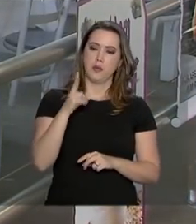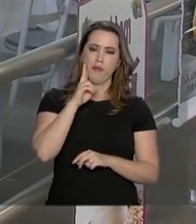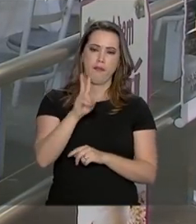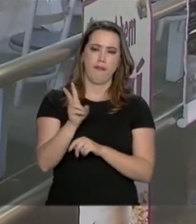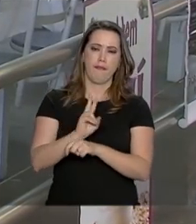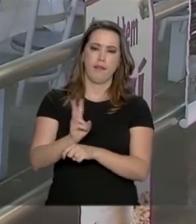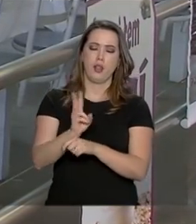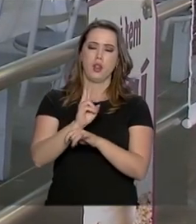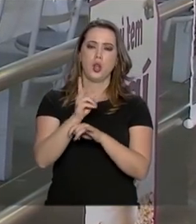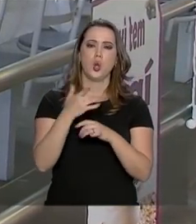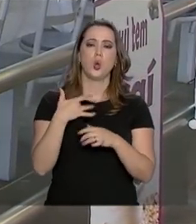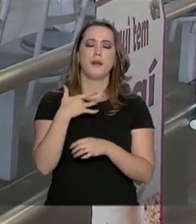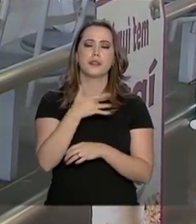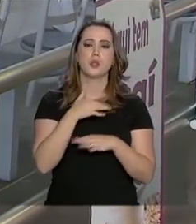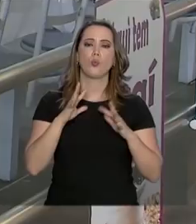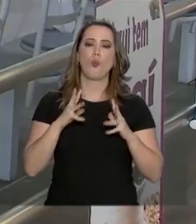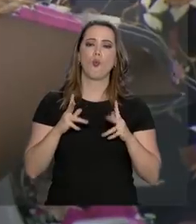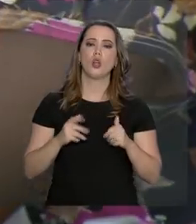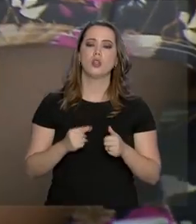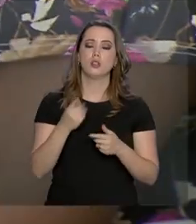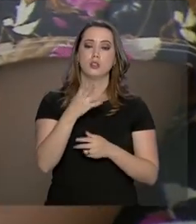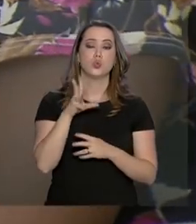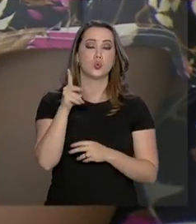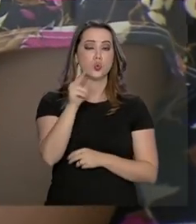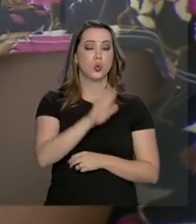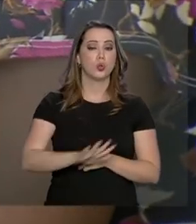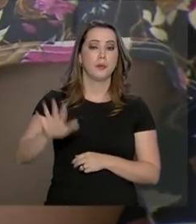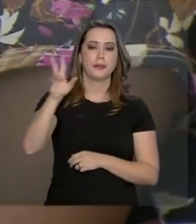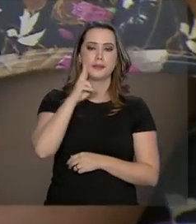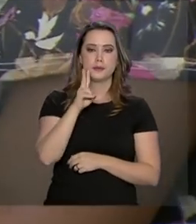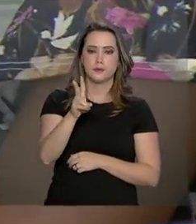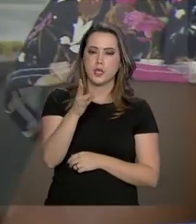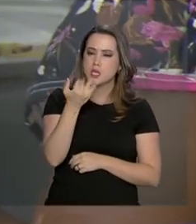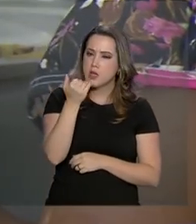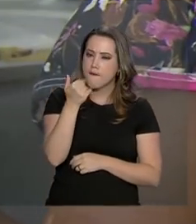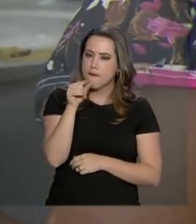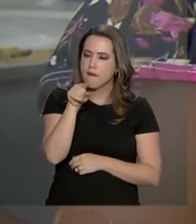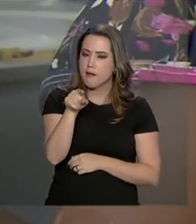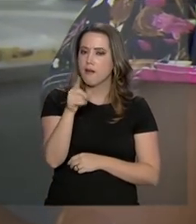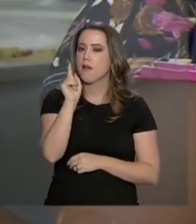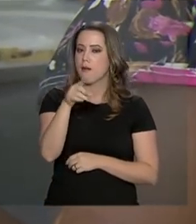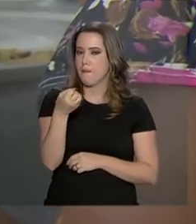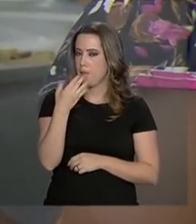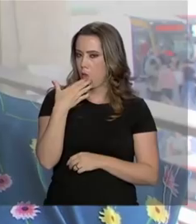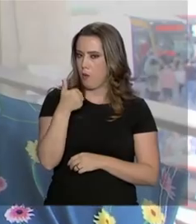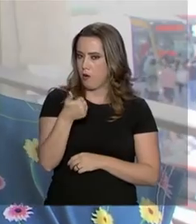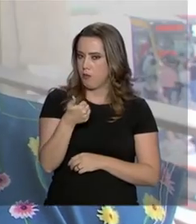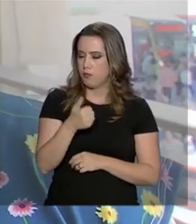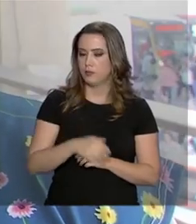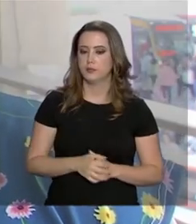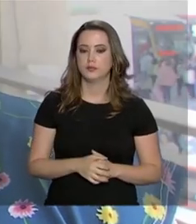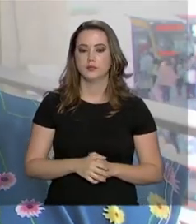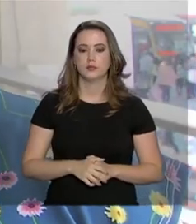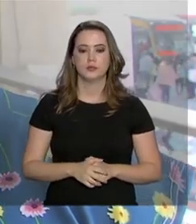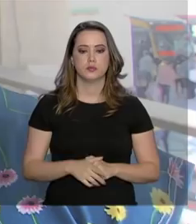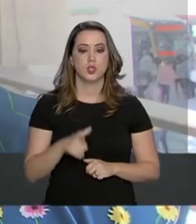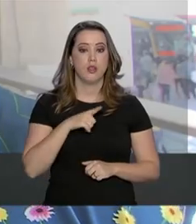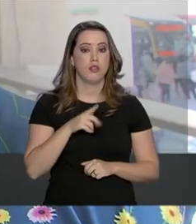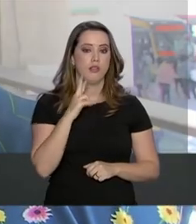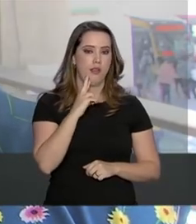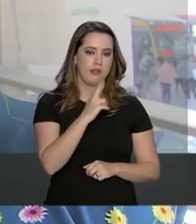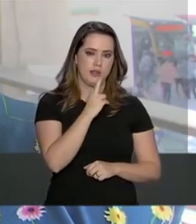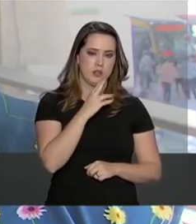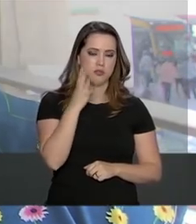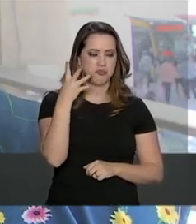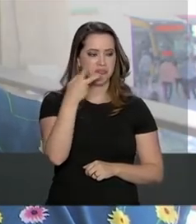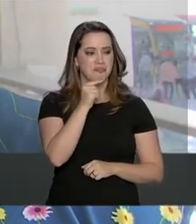vigilâncias sanitárias de todo o país e, assim, fiscaliza se a comida vendida nas ruas é é de qualidade. Tem restaurante que, né, só, às vezes é